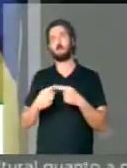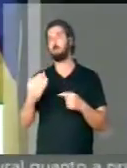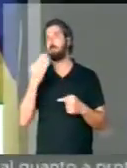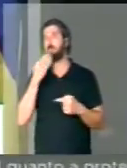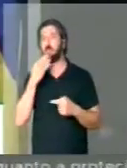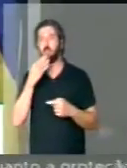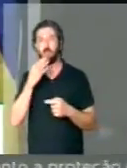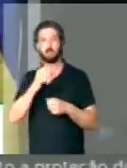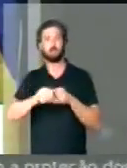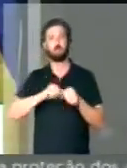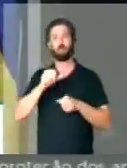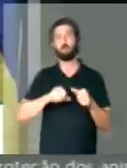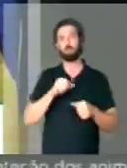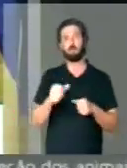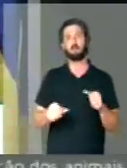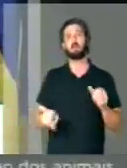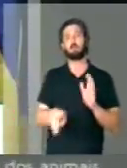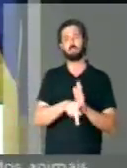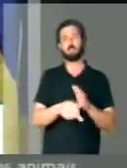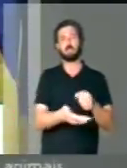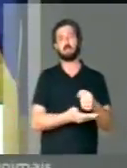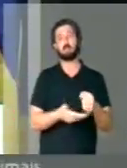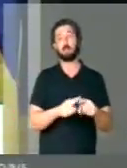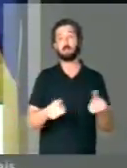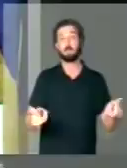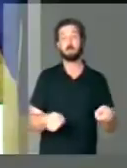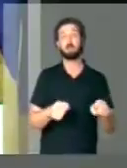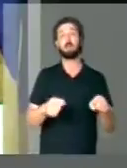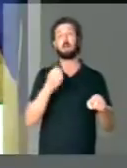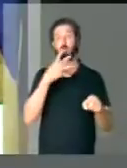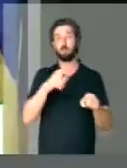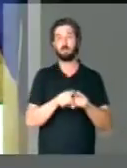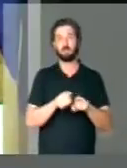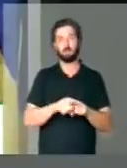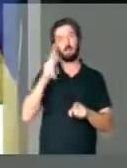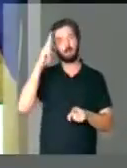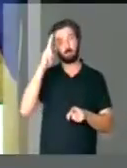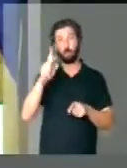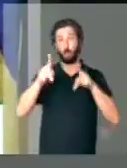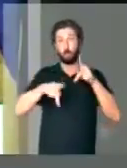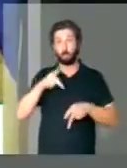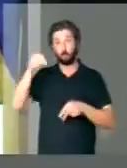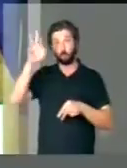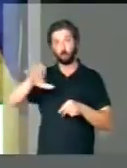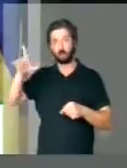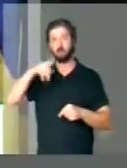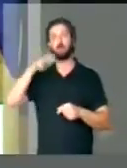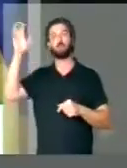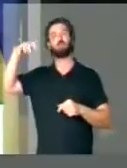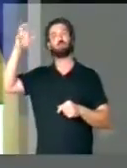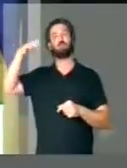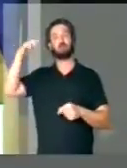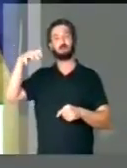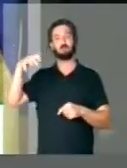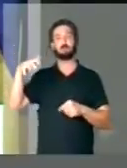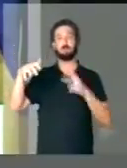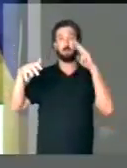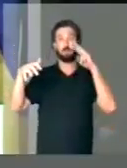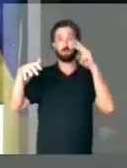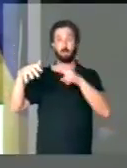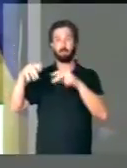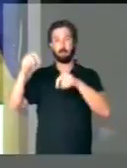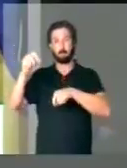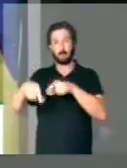eles se converterão e chegará na base. Mas é muito bom também lembrar que o povo nordestino está finalmente tendo chuva e podendo ver a